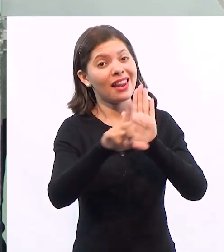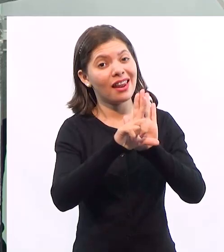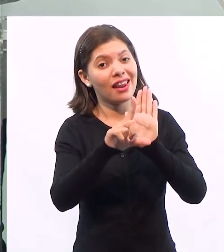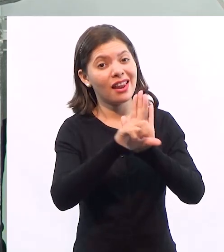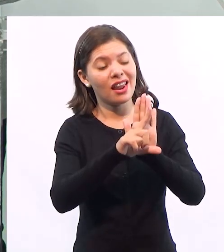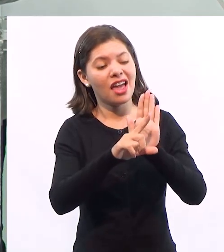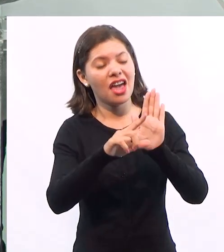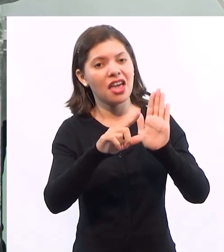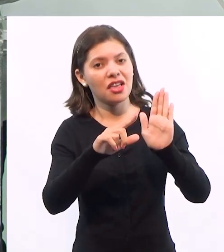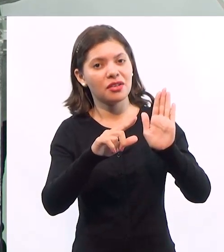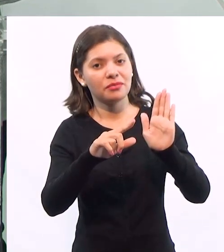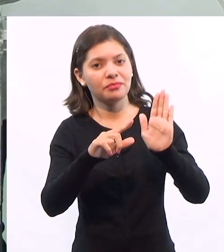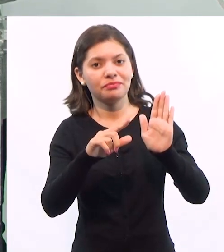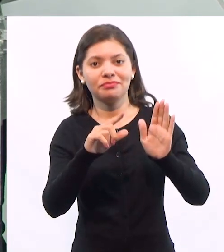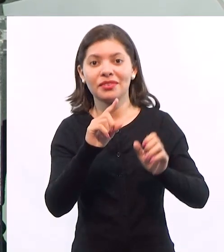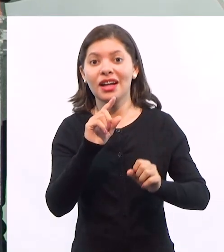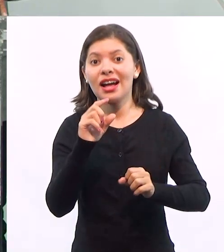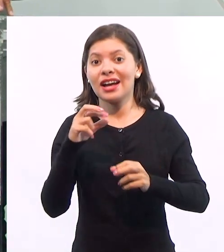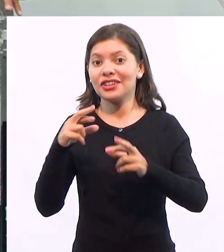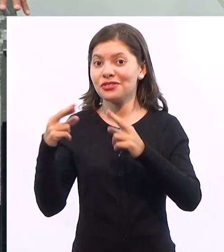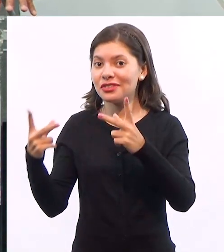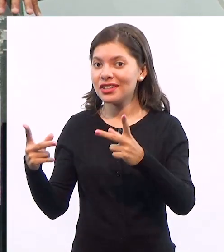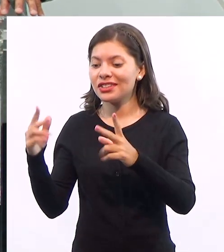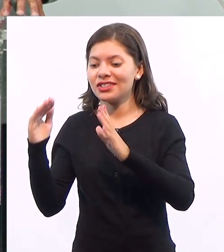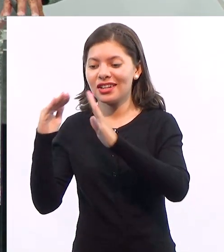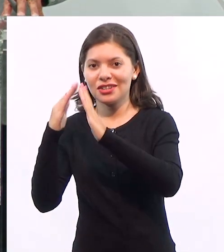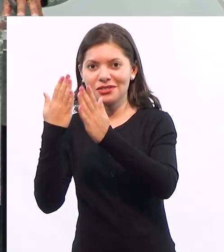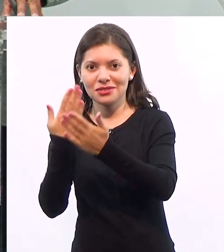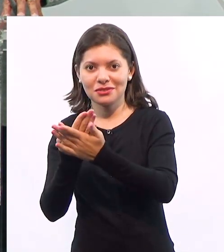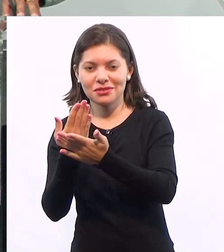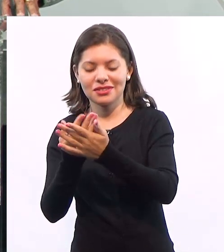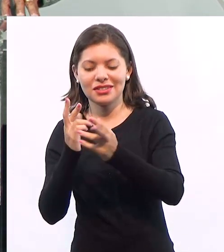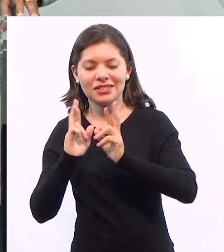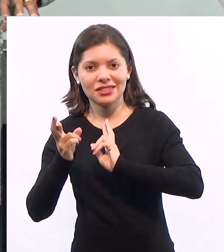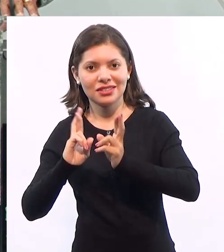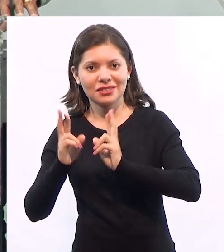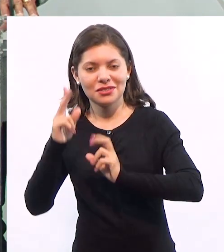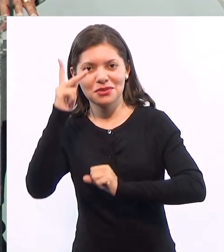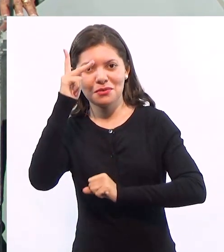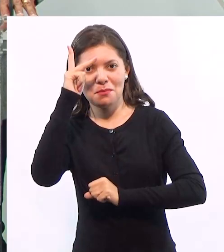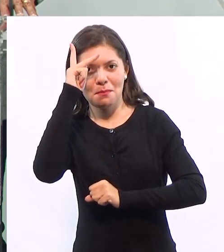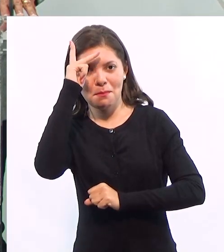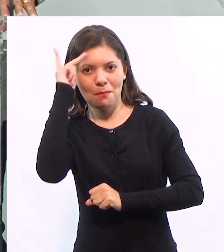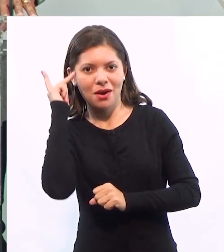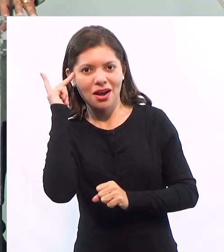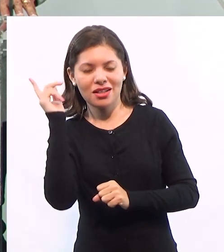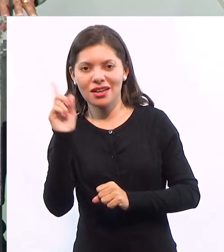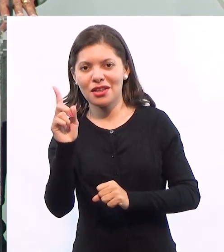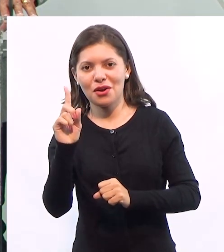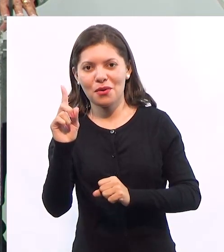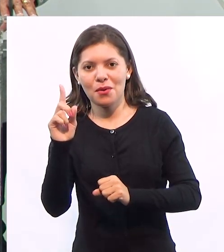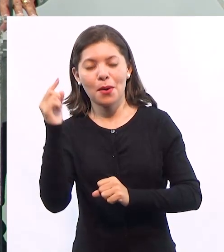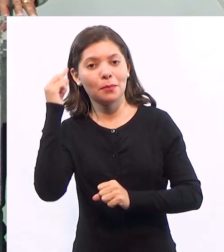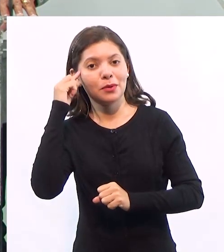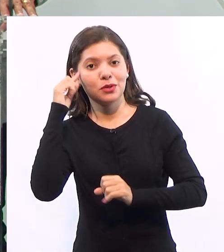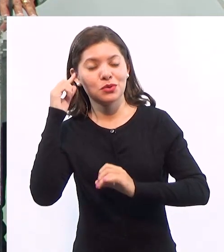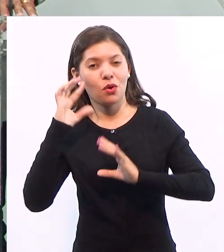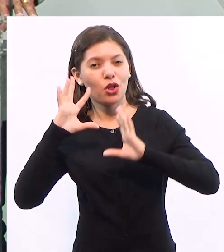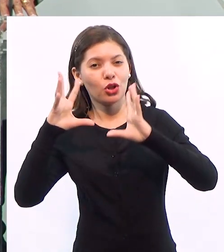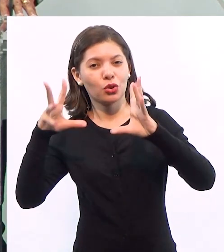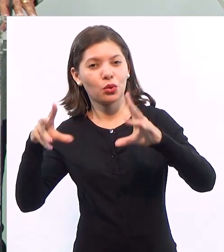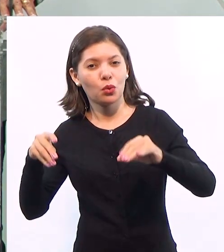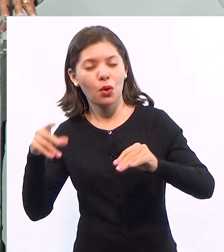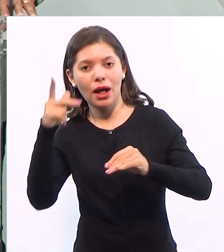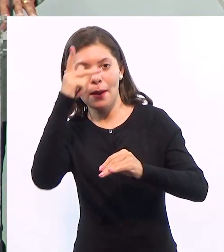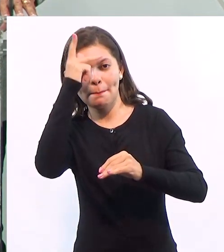a lei como um todo. Já na escola das relações humanas não, pensou-se na pessoa como um todo. Tá? Não se pensava